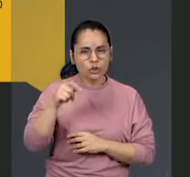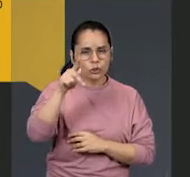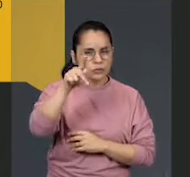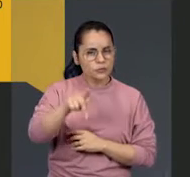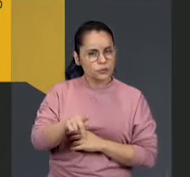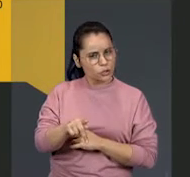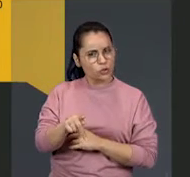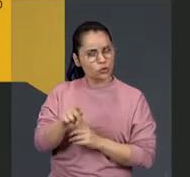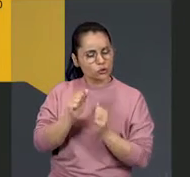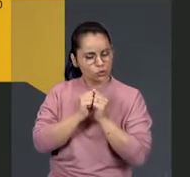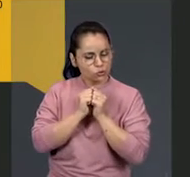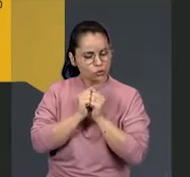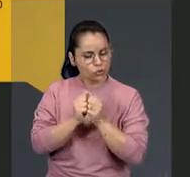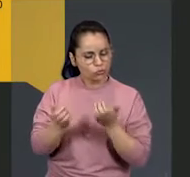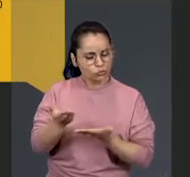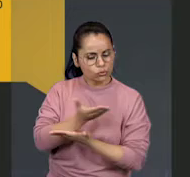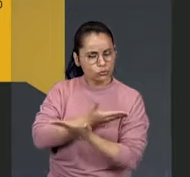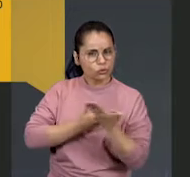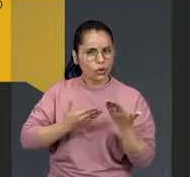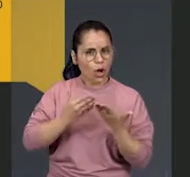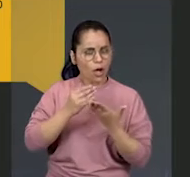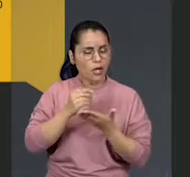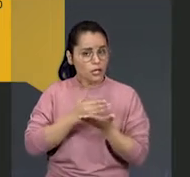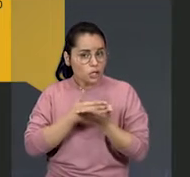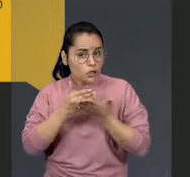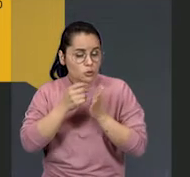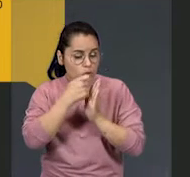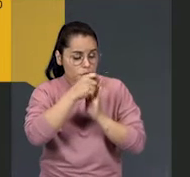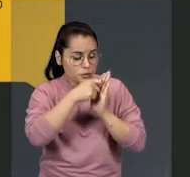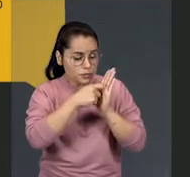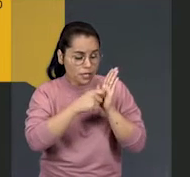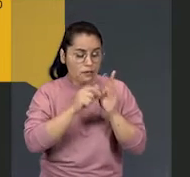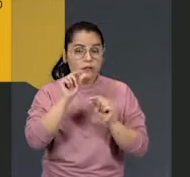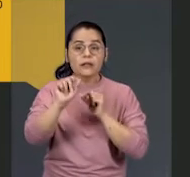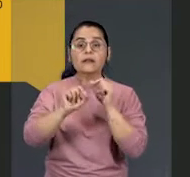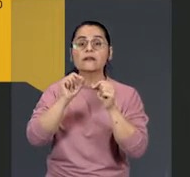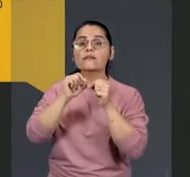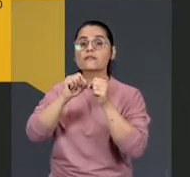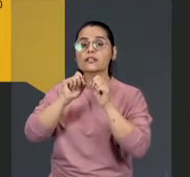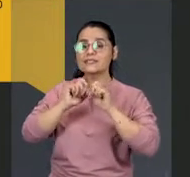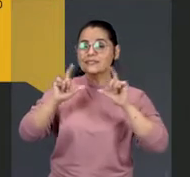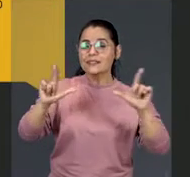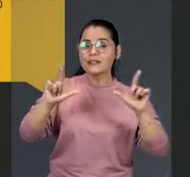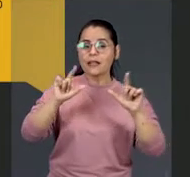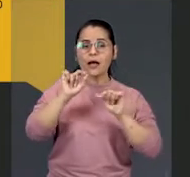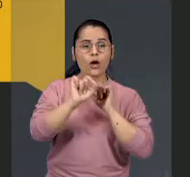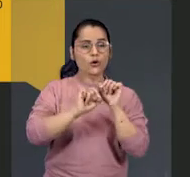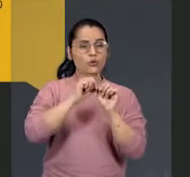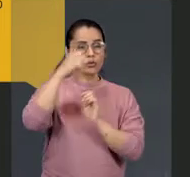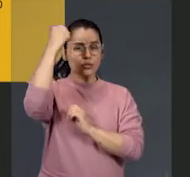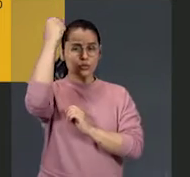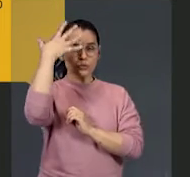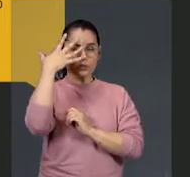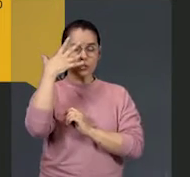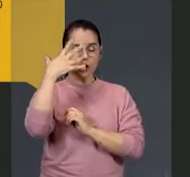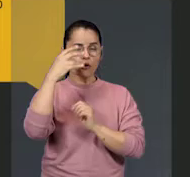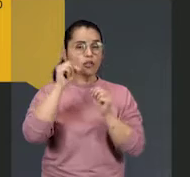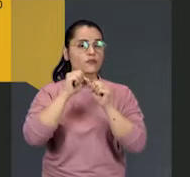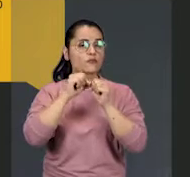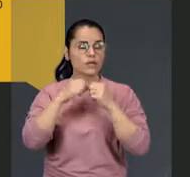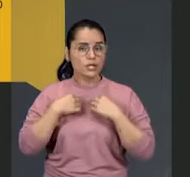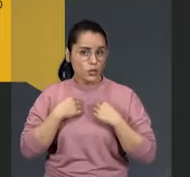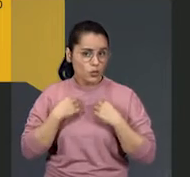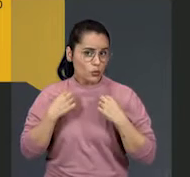pessoas envolvidas, desde quem escreveu, quem fez o cenário, a iluminação, o figurino,